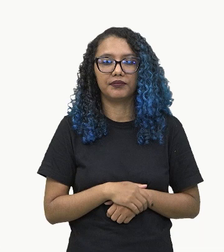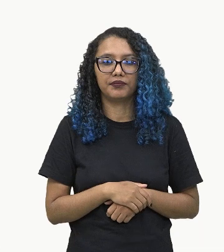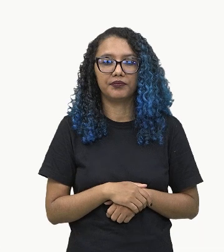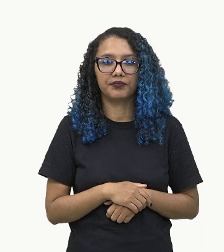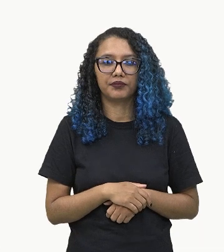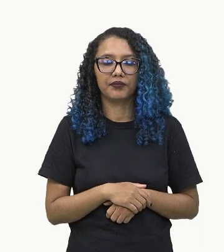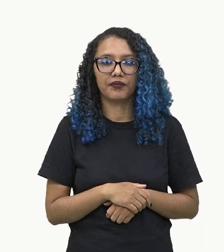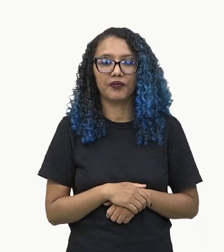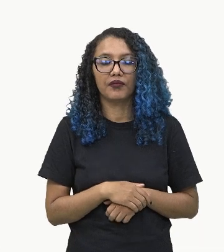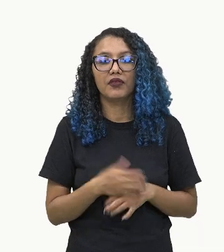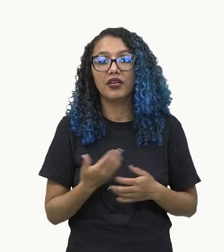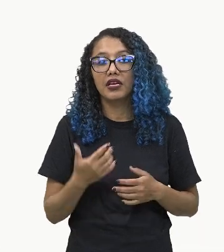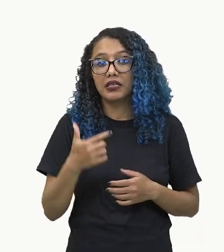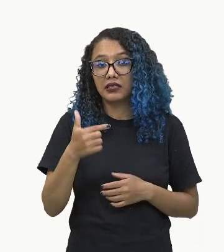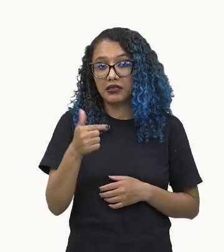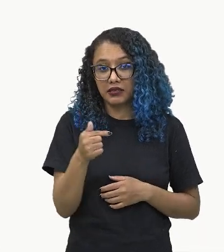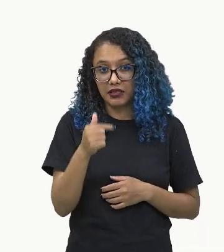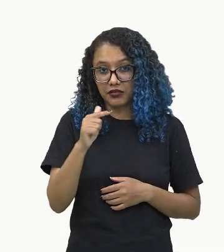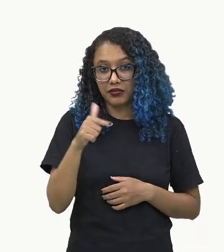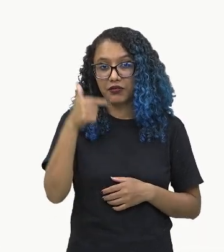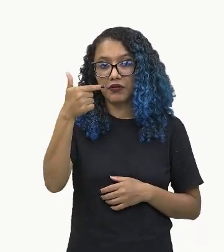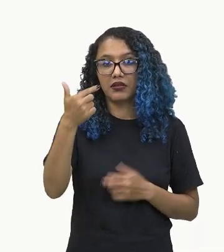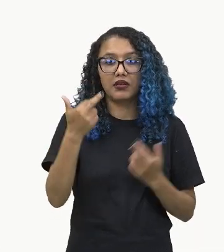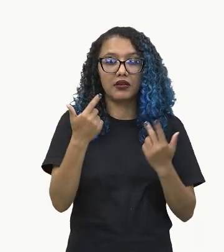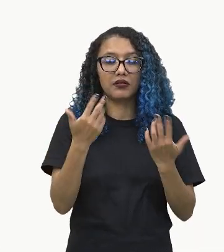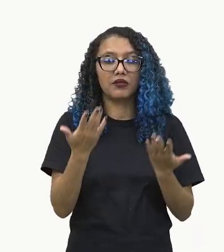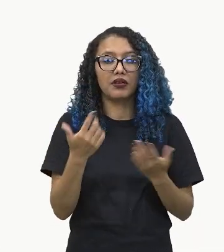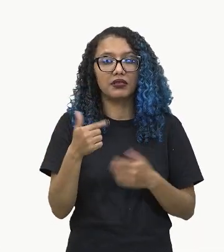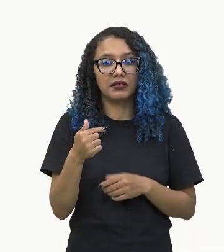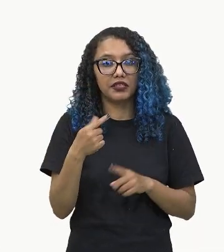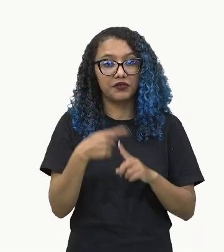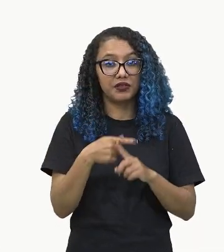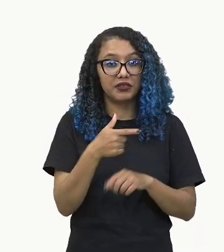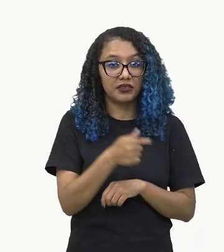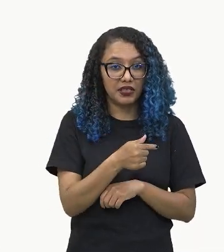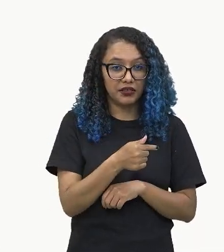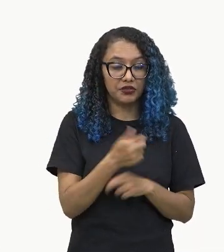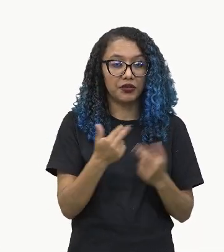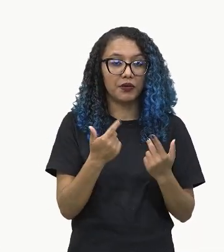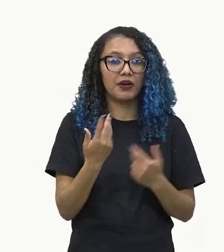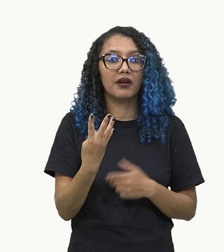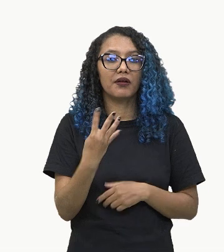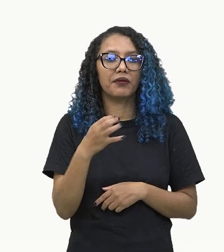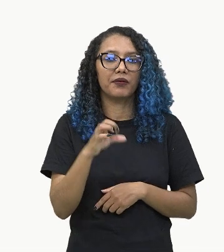E 7 ao quadrado, 7 vezes 7 é